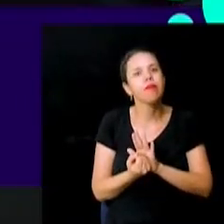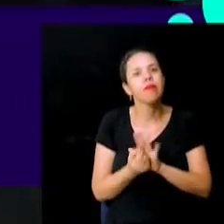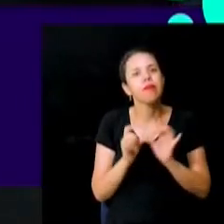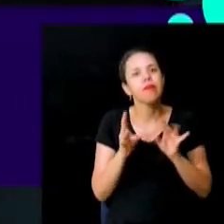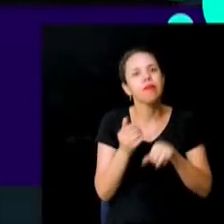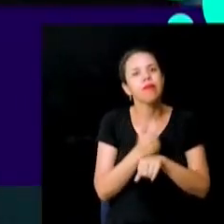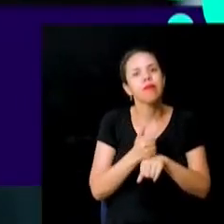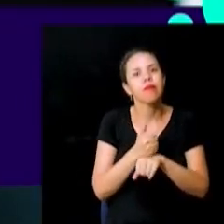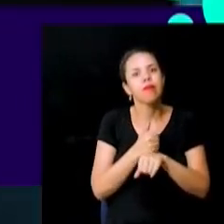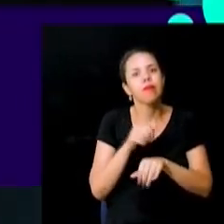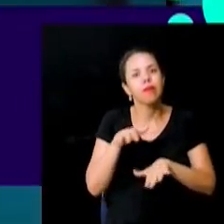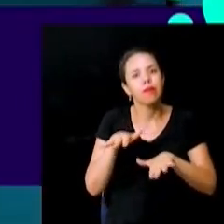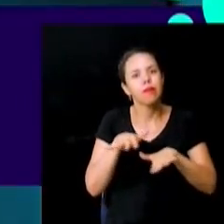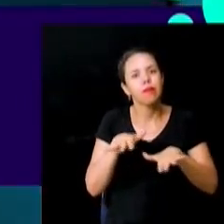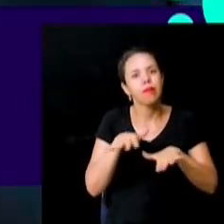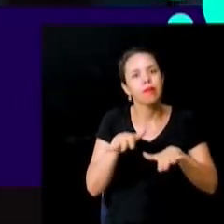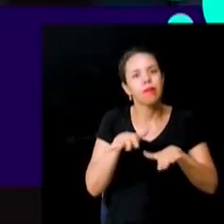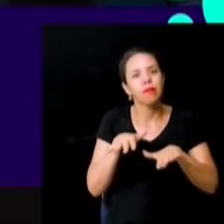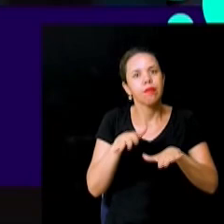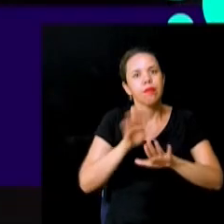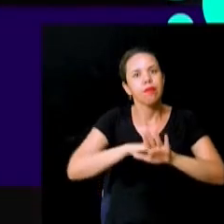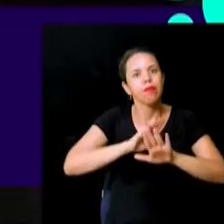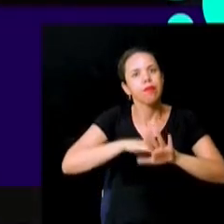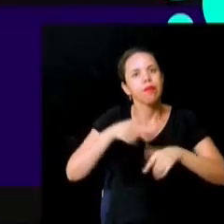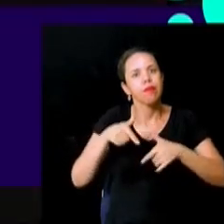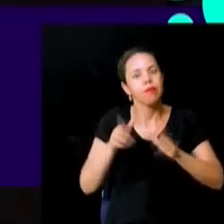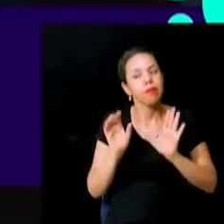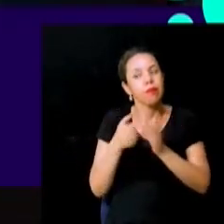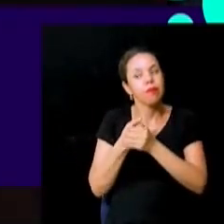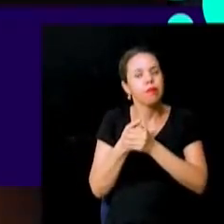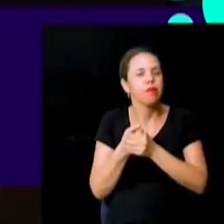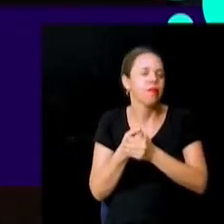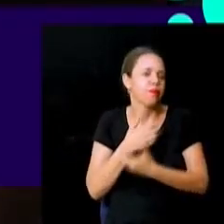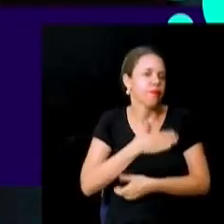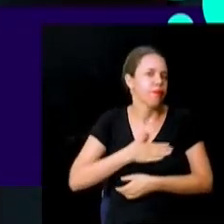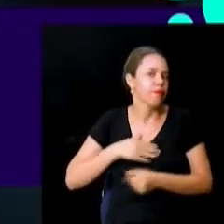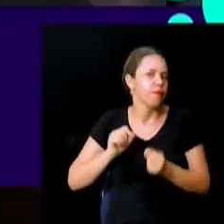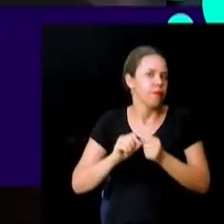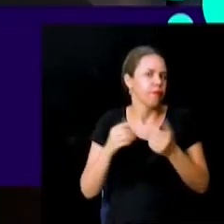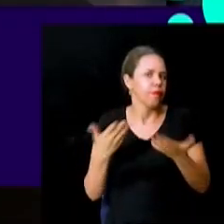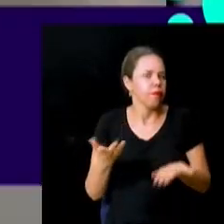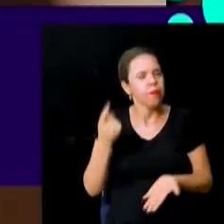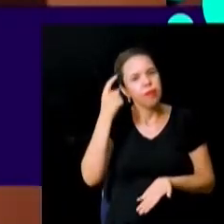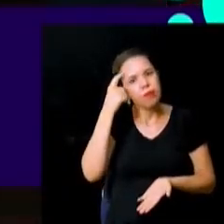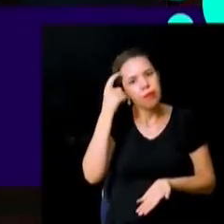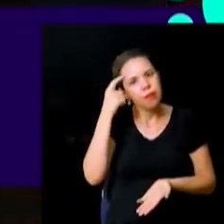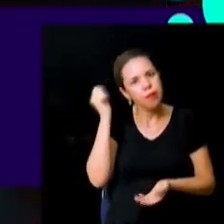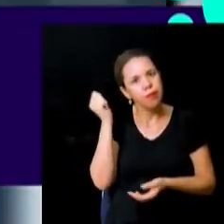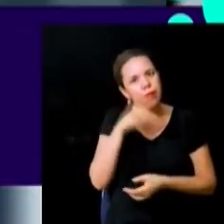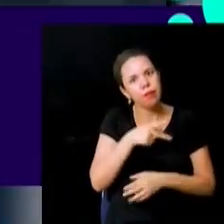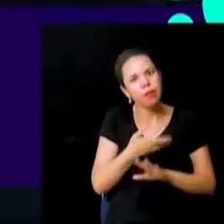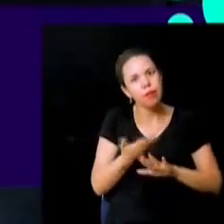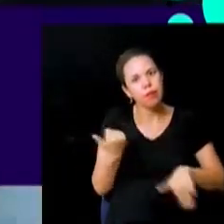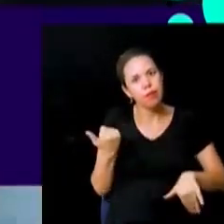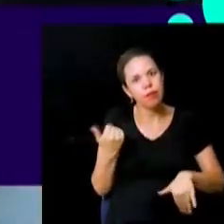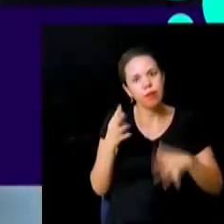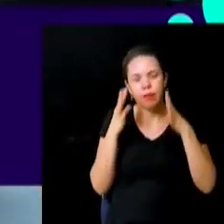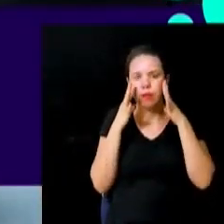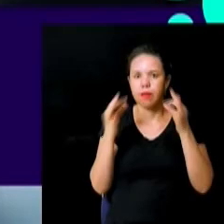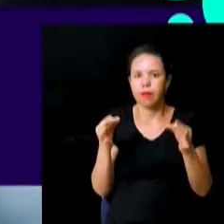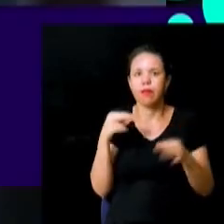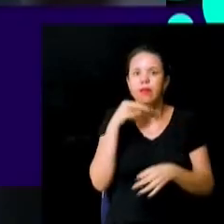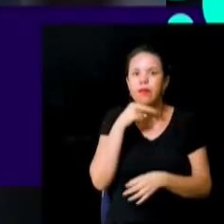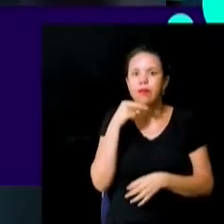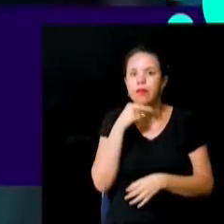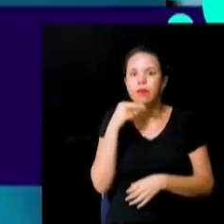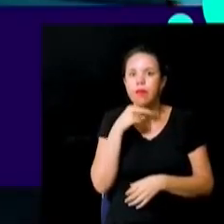registro e sua especialidade é mover-se pelos bastidores. Apesar de gostar do que faz, ele pensa em se aposentar para